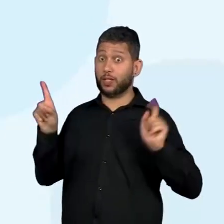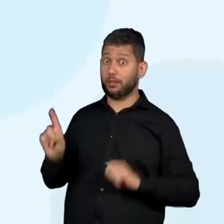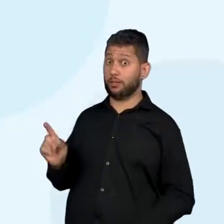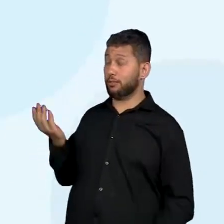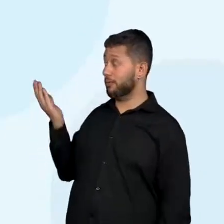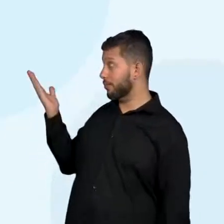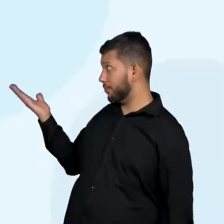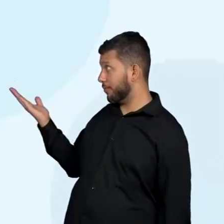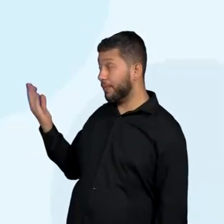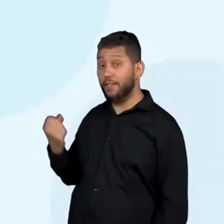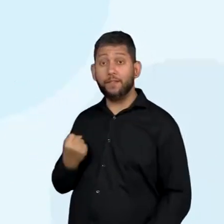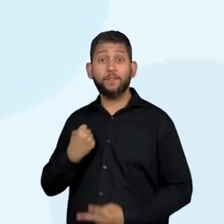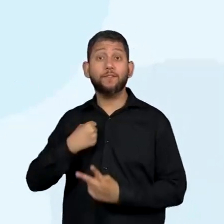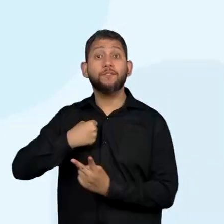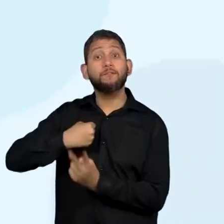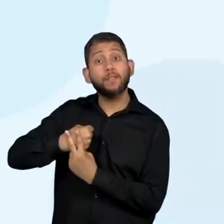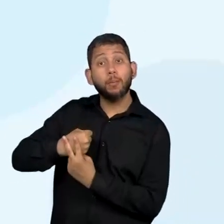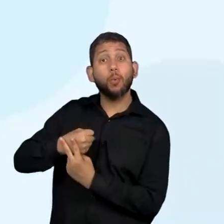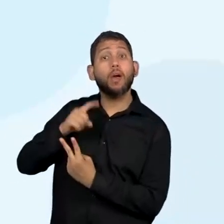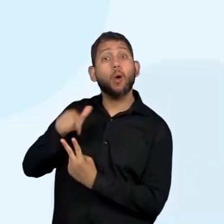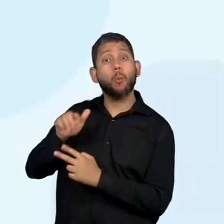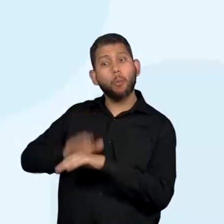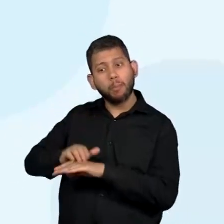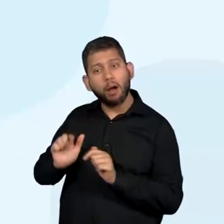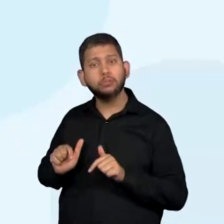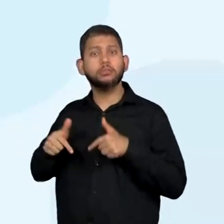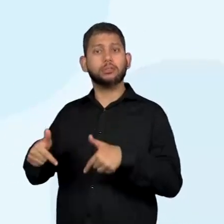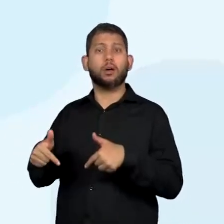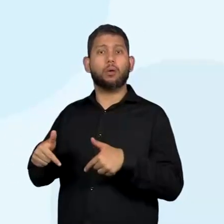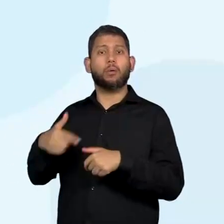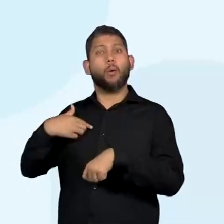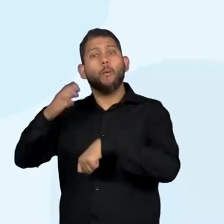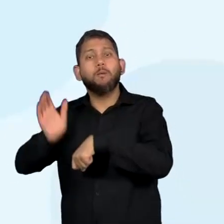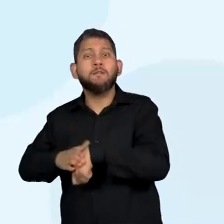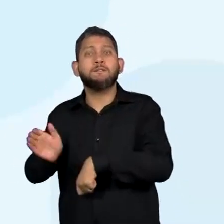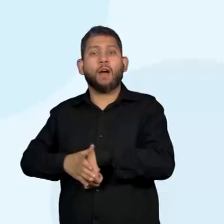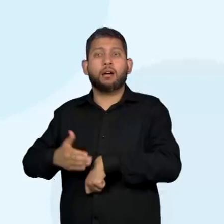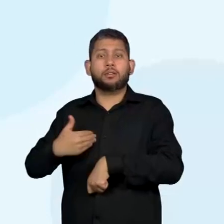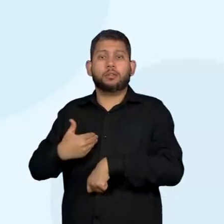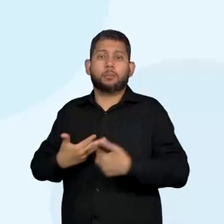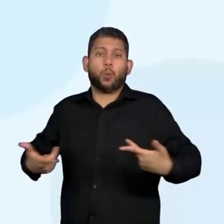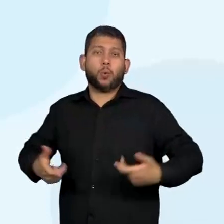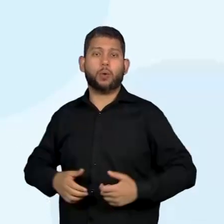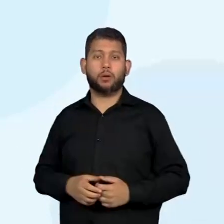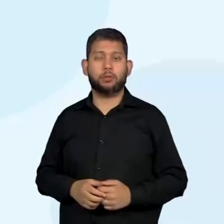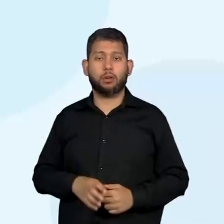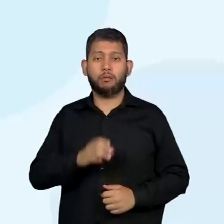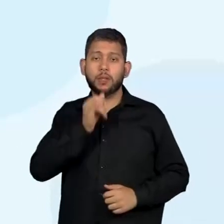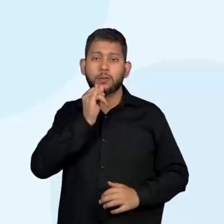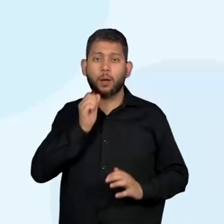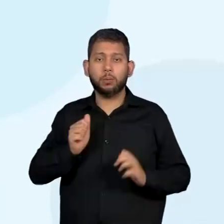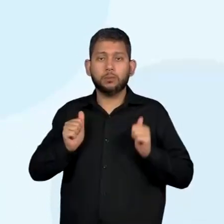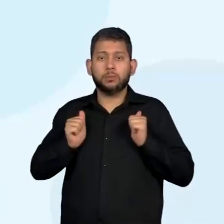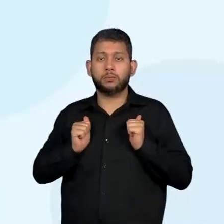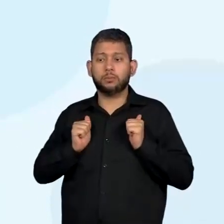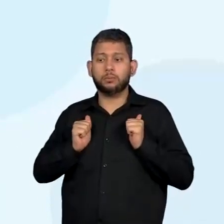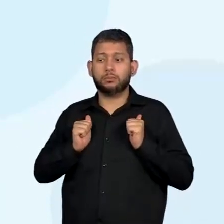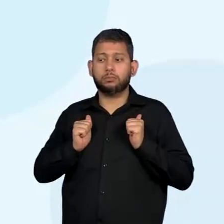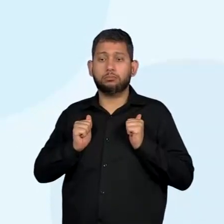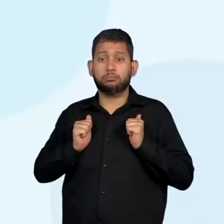um estado, um fenômeno ou processo que acontece em um determinado